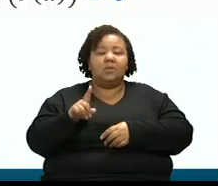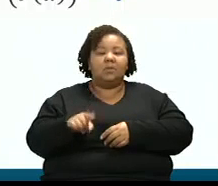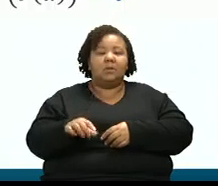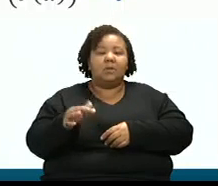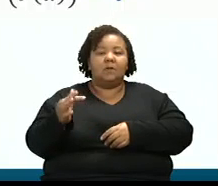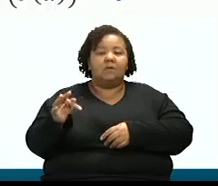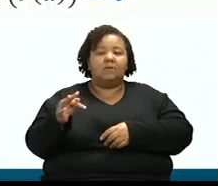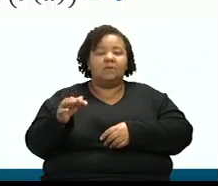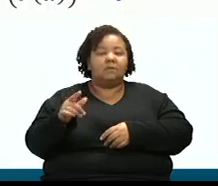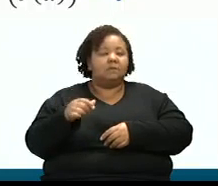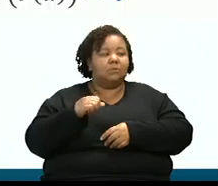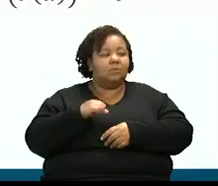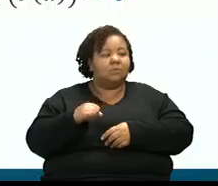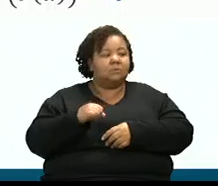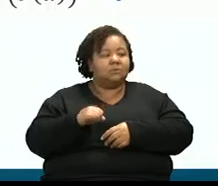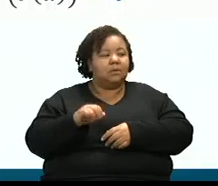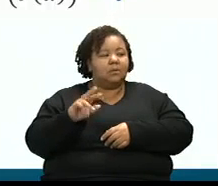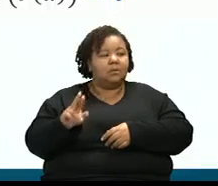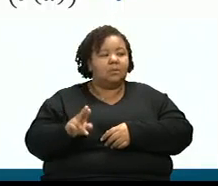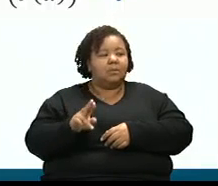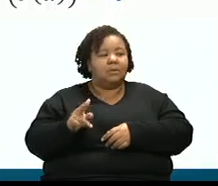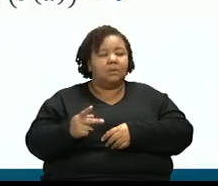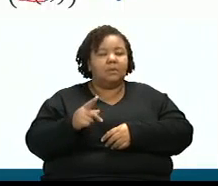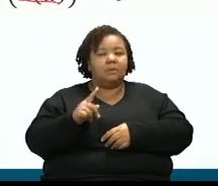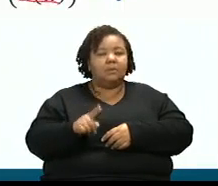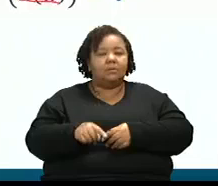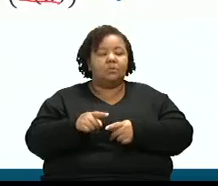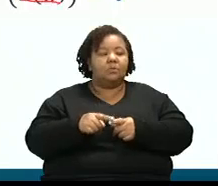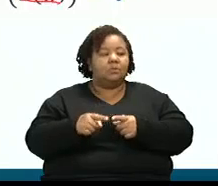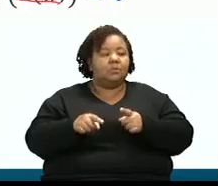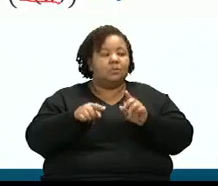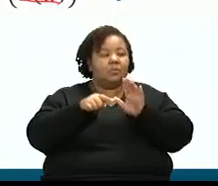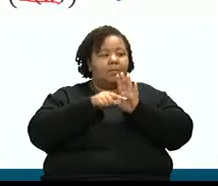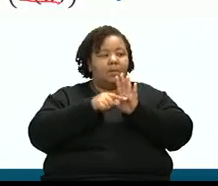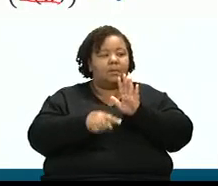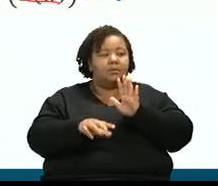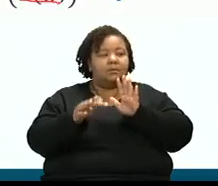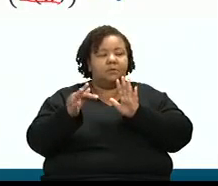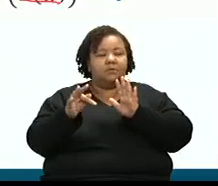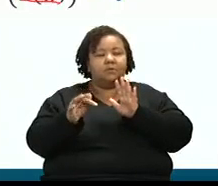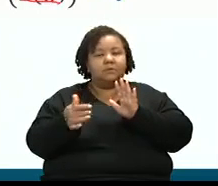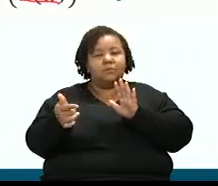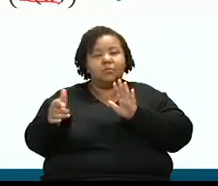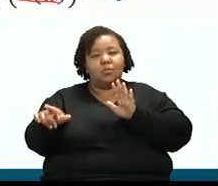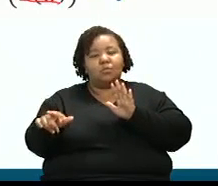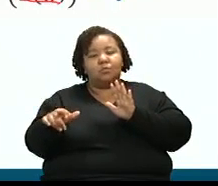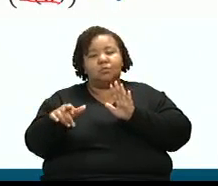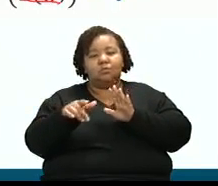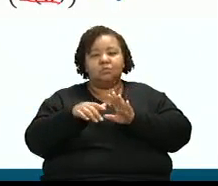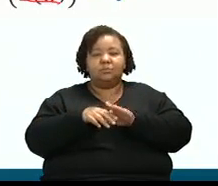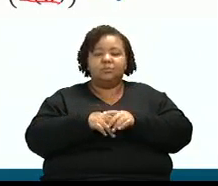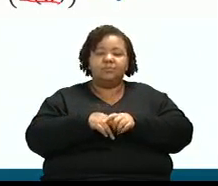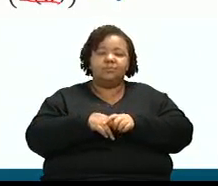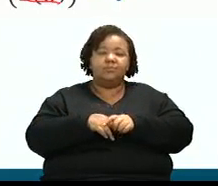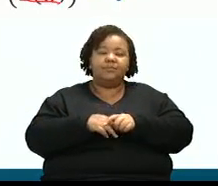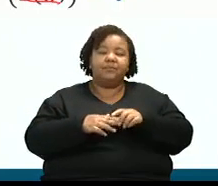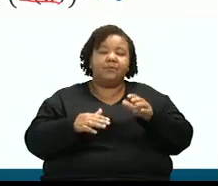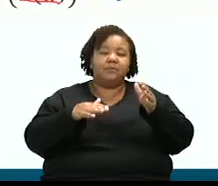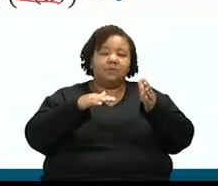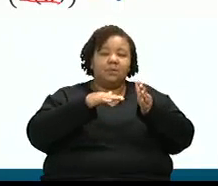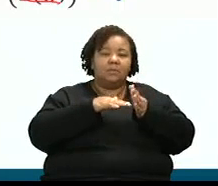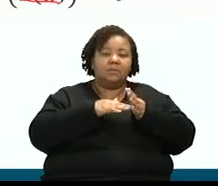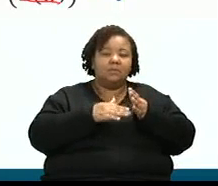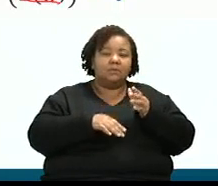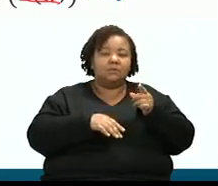função potencial aplicada em um dos extremos menos a função aplicada no outro extremo. Então, do limite,